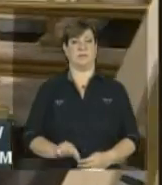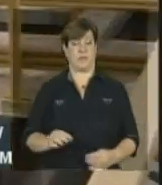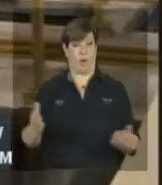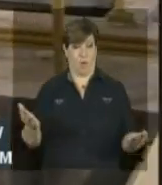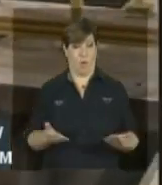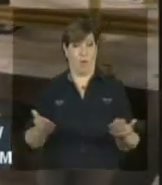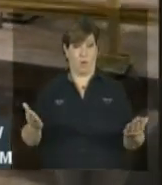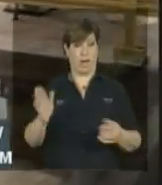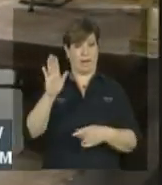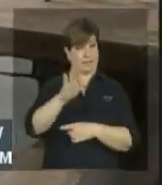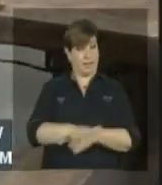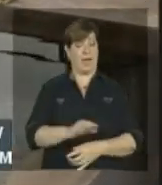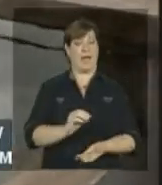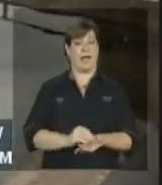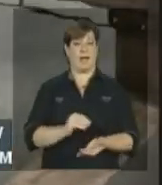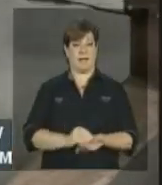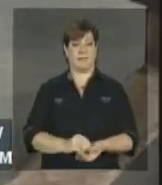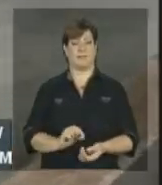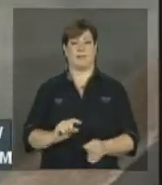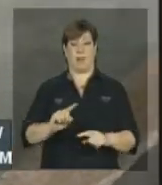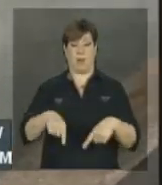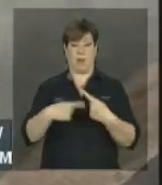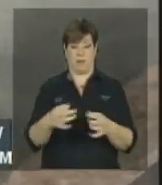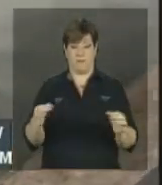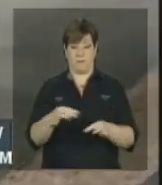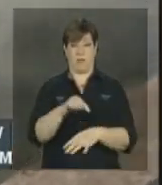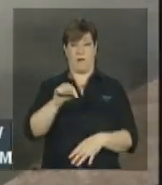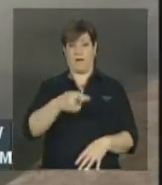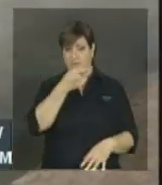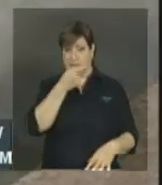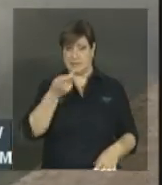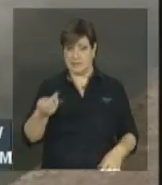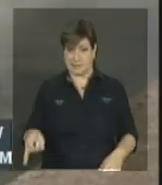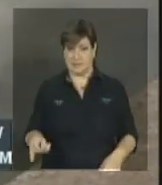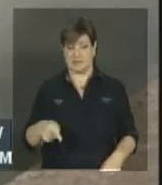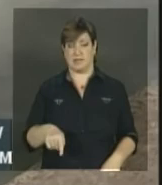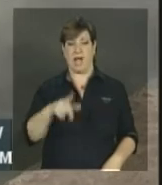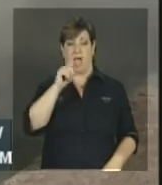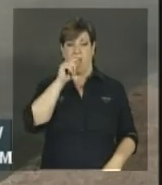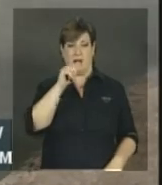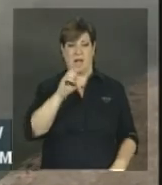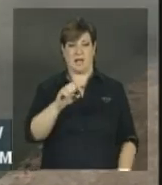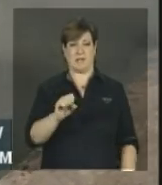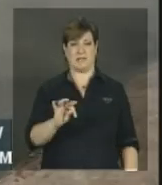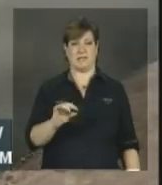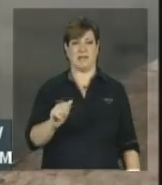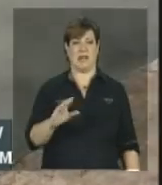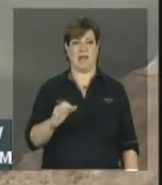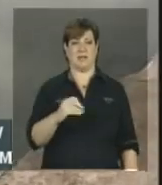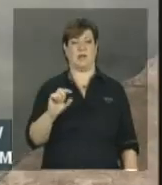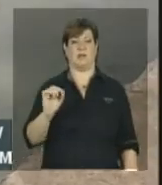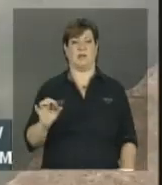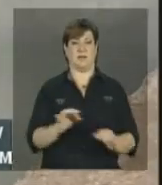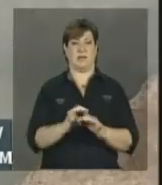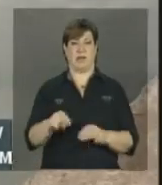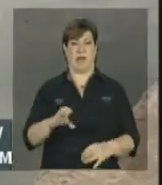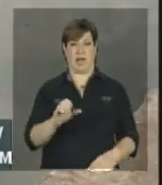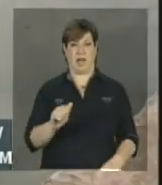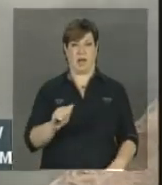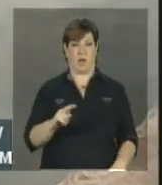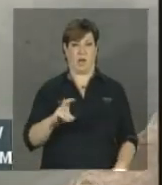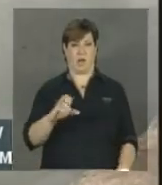Hoje à tarde, ainda, após essa visita à estação de águas, de tratamento de águas de Caucaia,